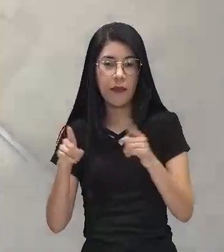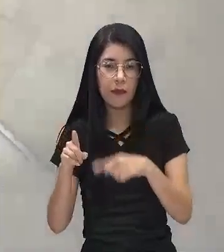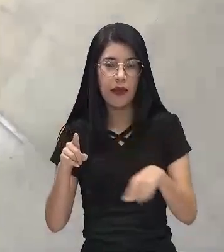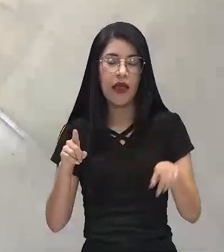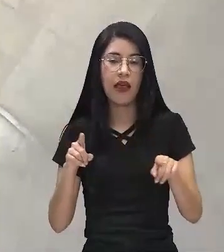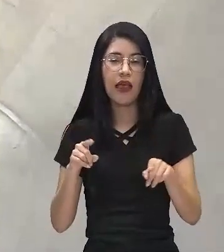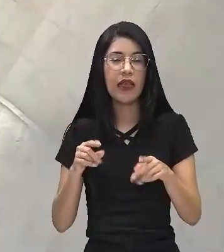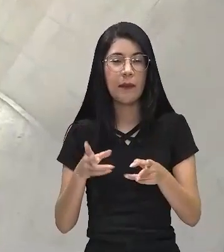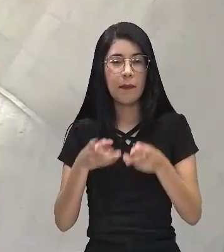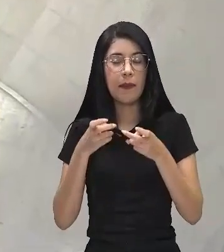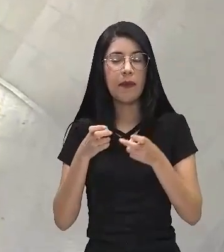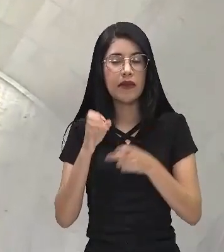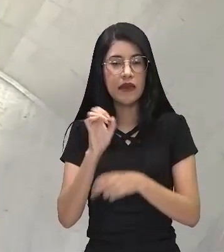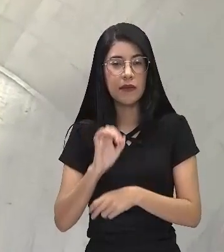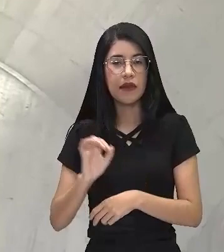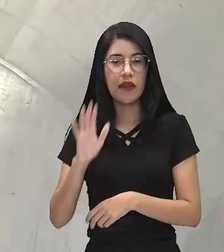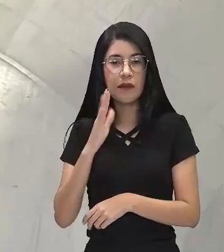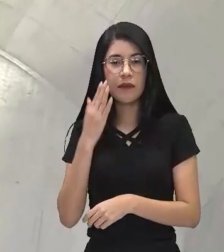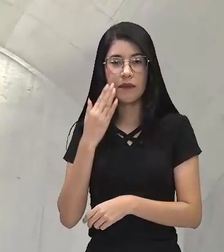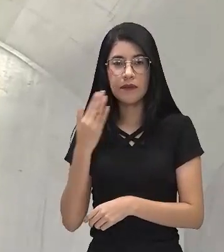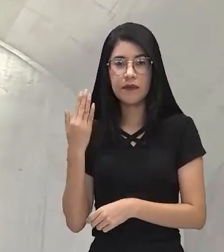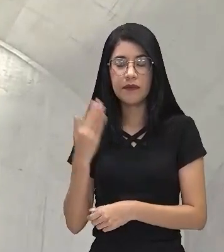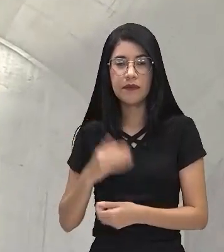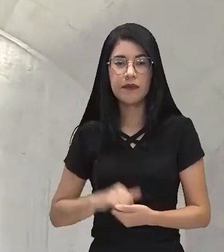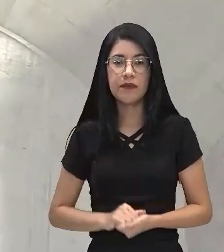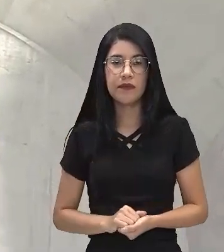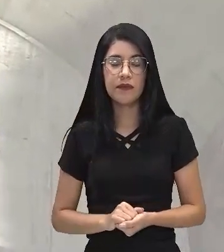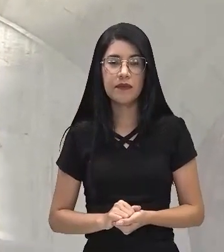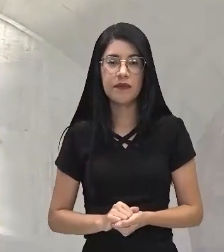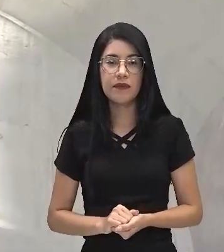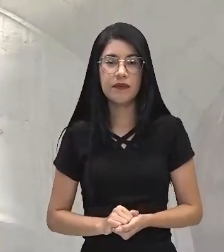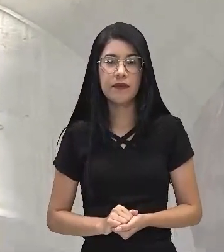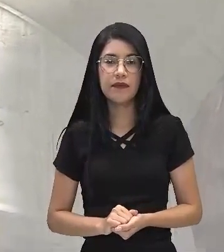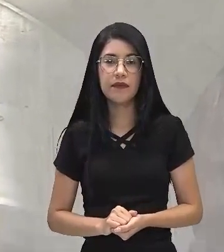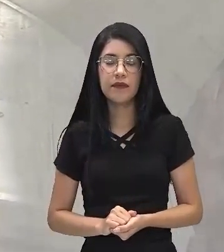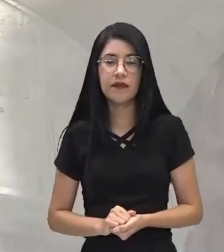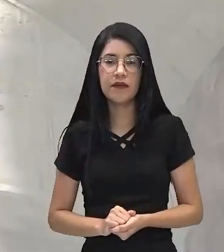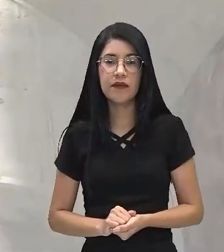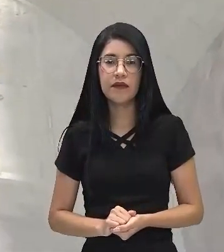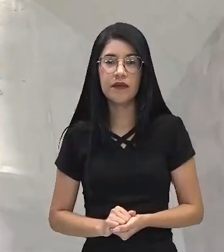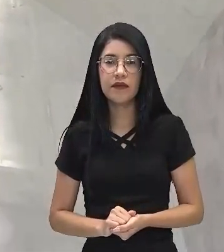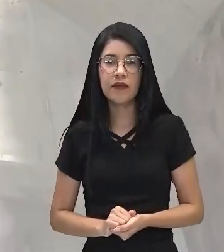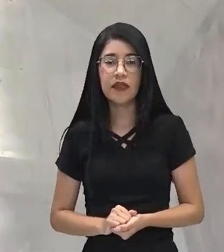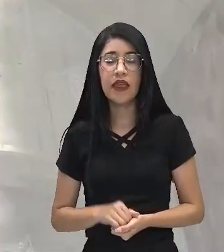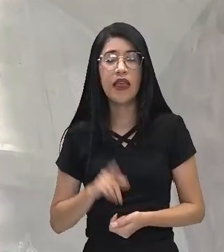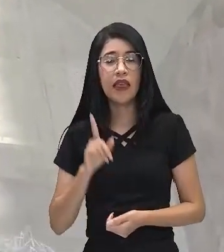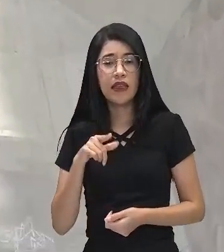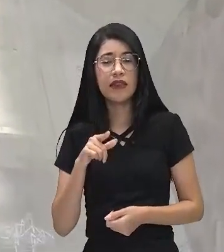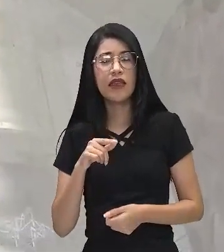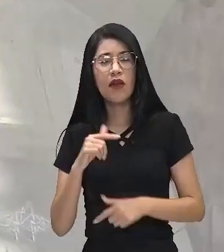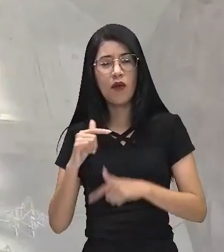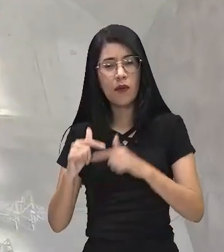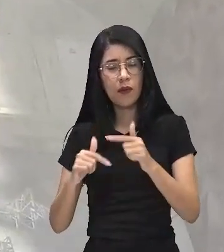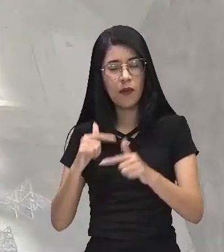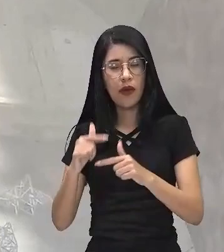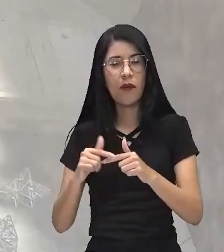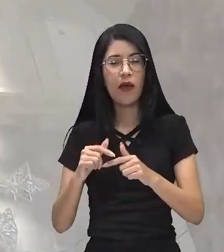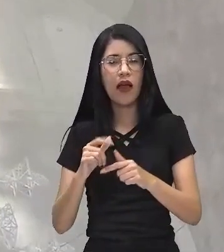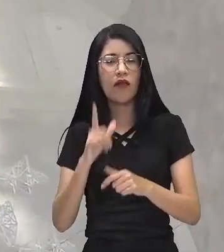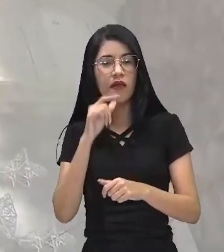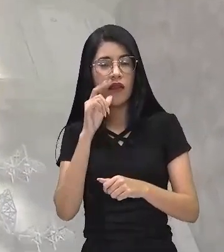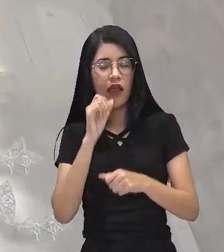aí nessas linhas vermelhas. Legal, né, pessoal? E é assim que a hidrelétrica funciona e é assim